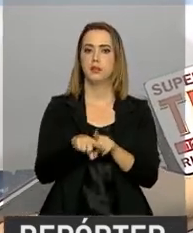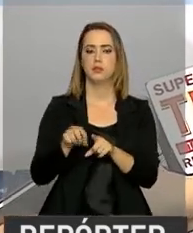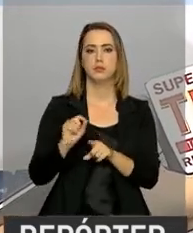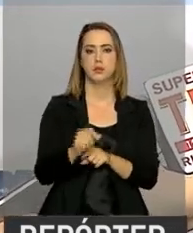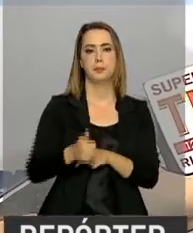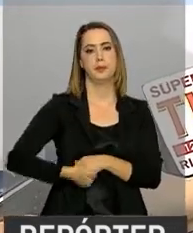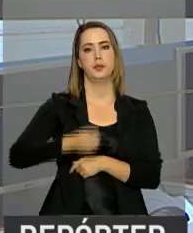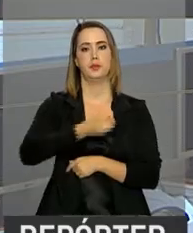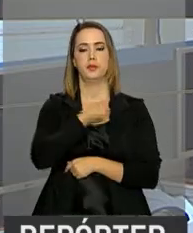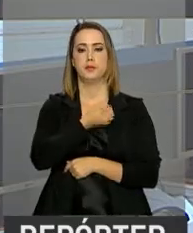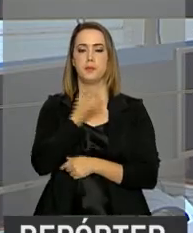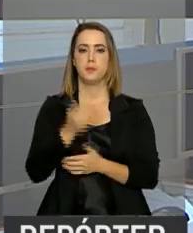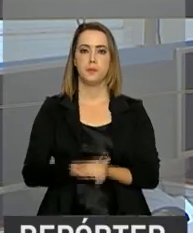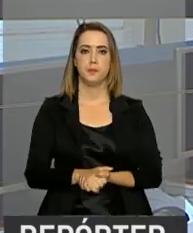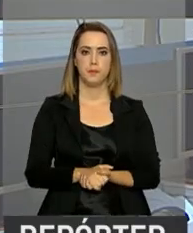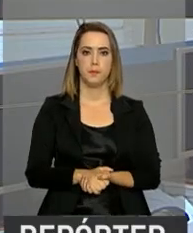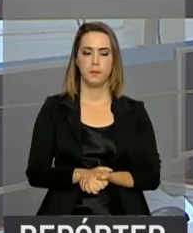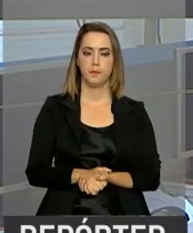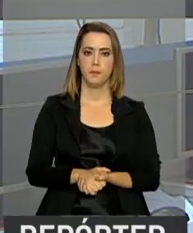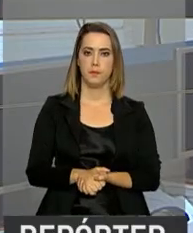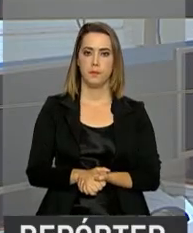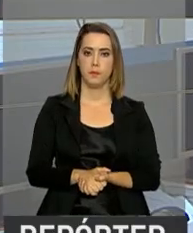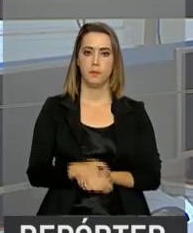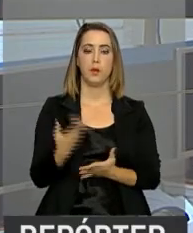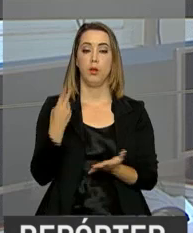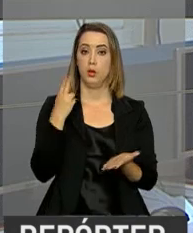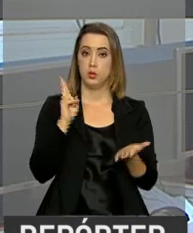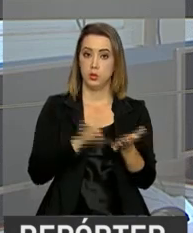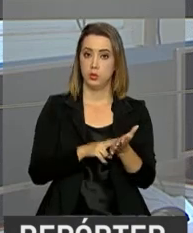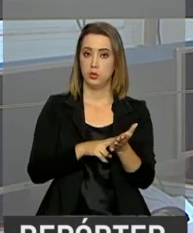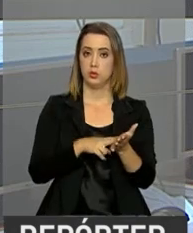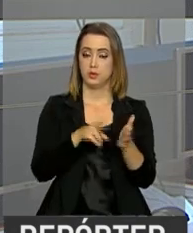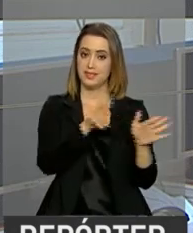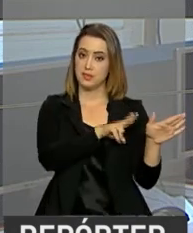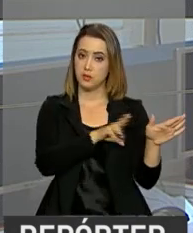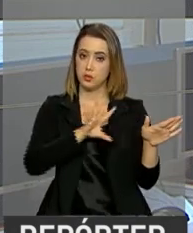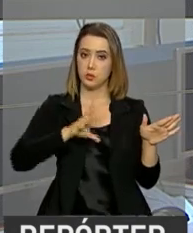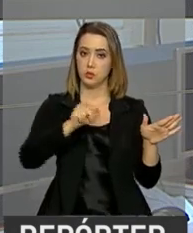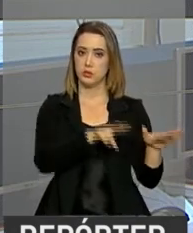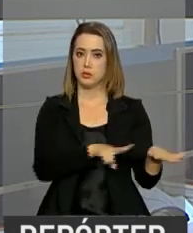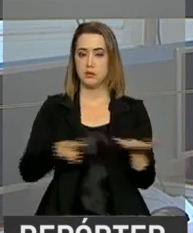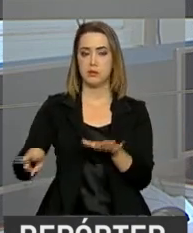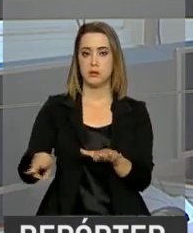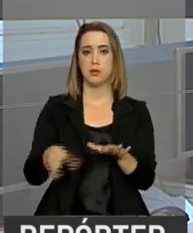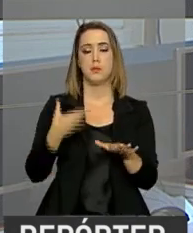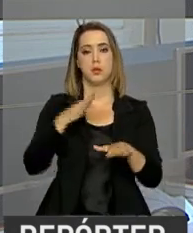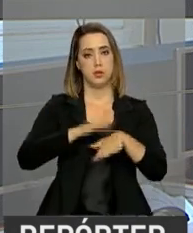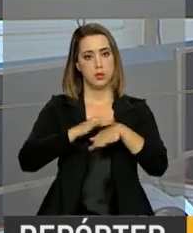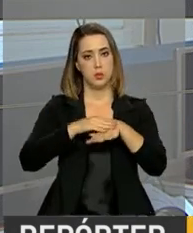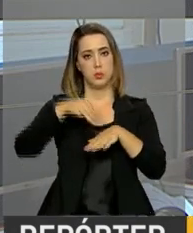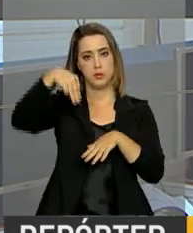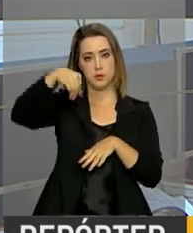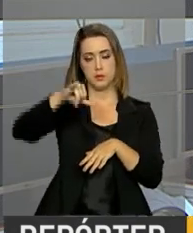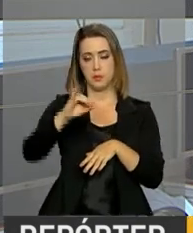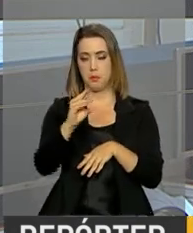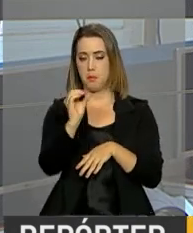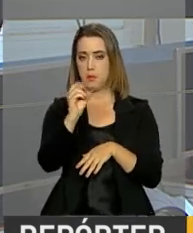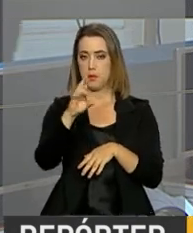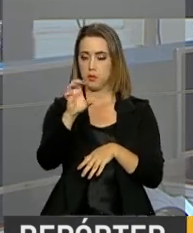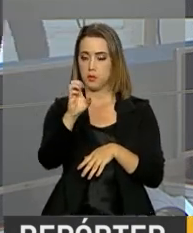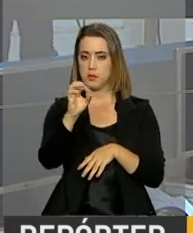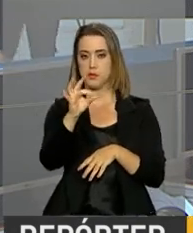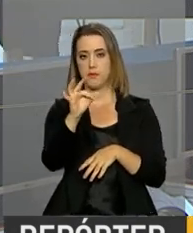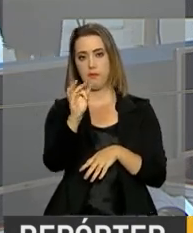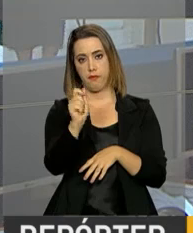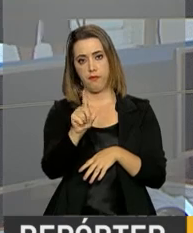melhor qualidade de vida. As notificações semanais de microcefalia apresentaram uma queda de mais de 86%